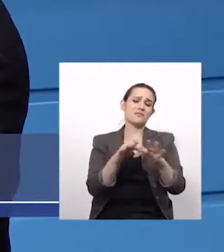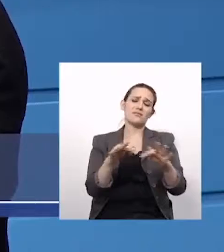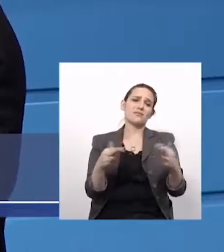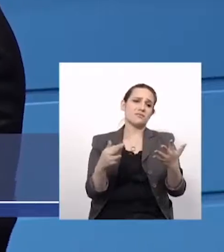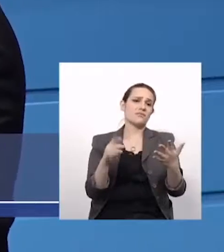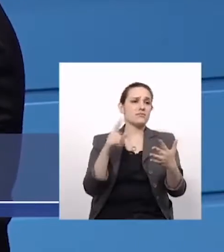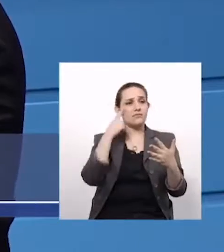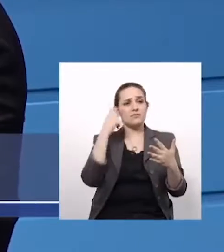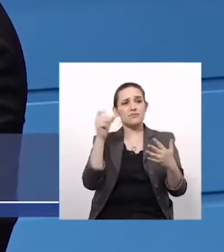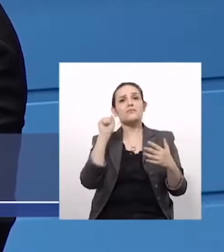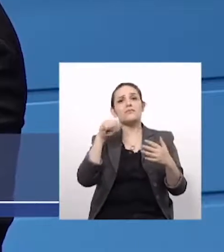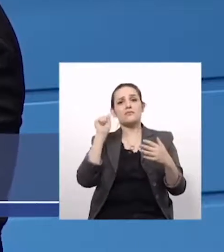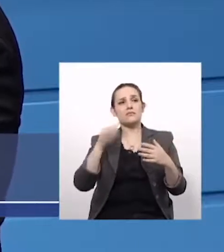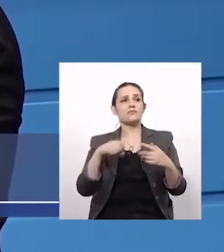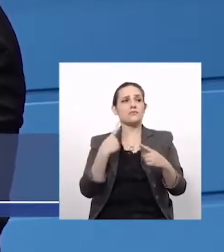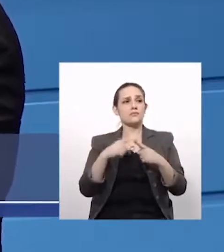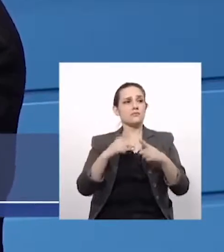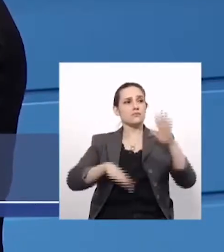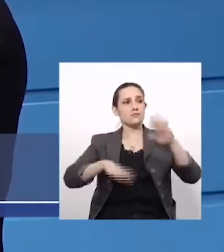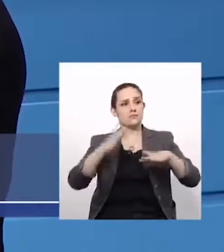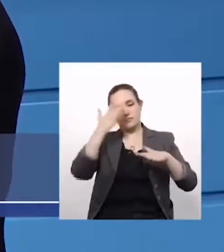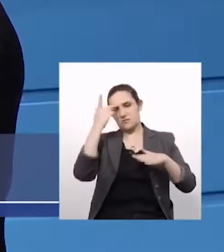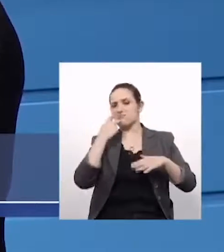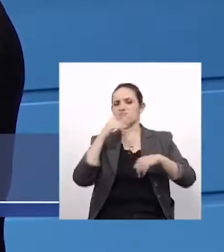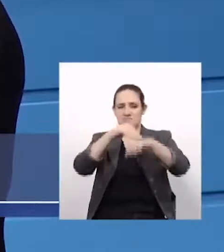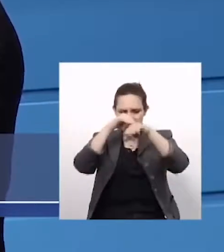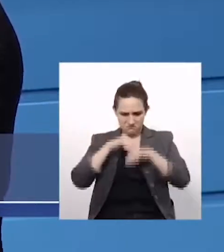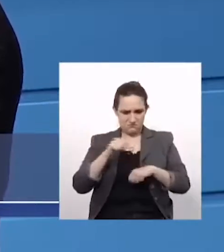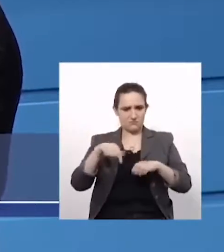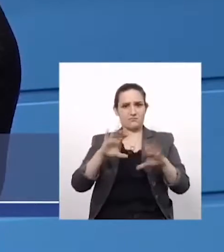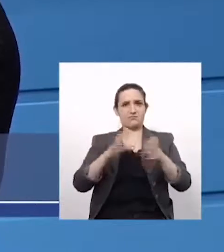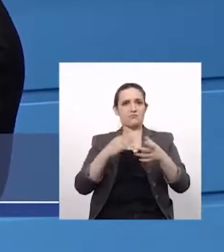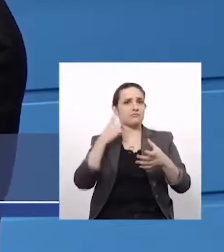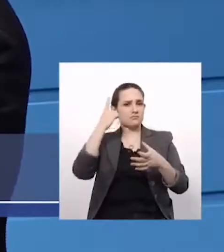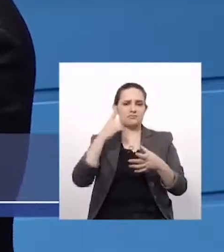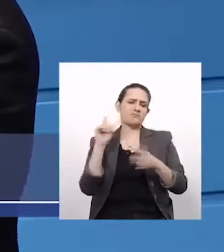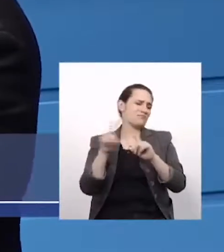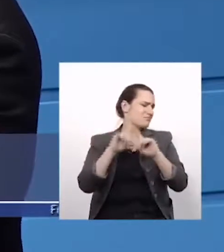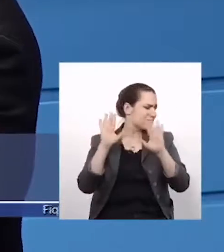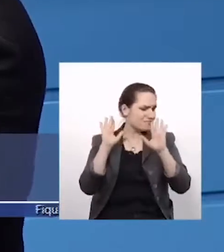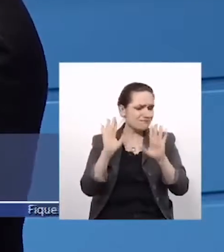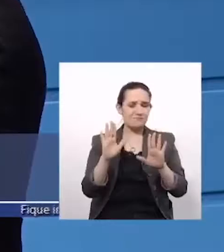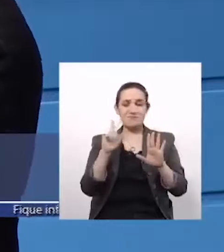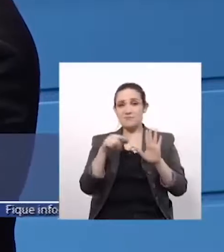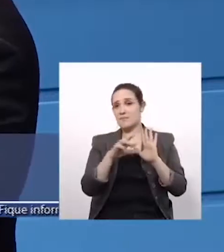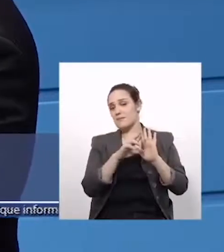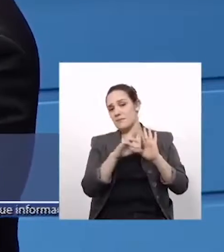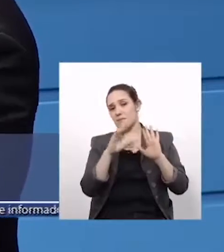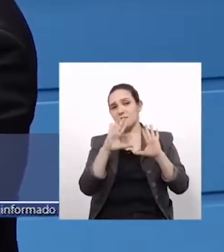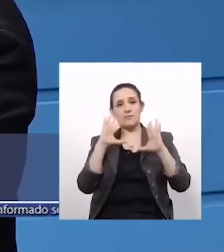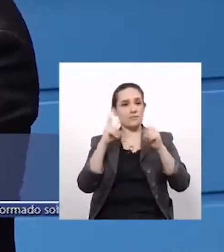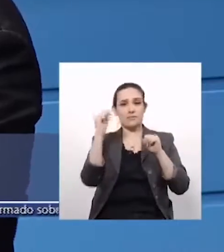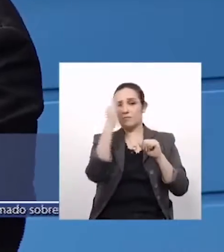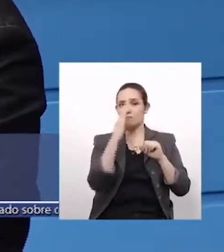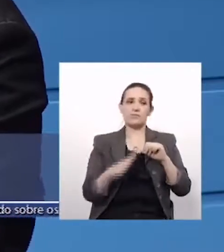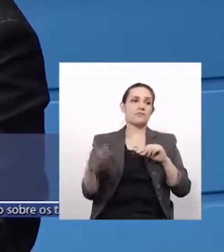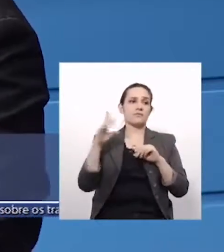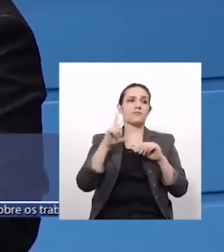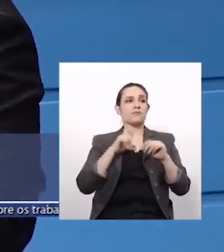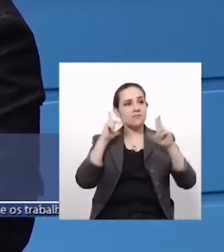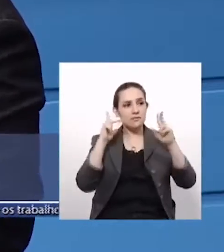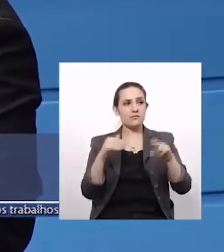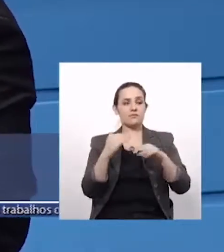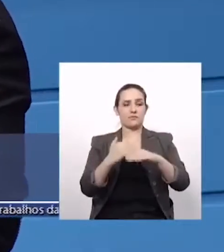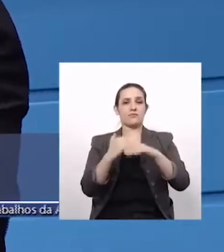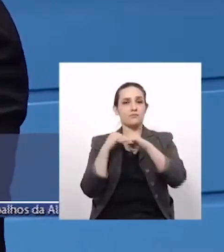é interessante isso, porque às vezes as pessoas jogam para cima do parlamento uma questão que não é só nossa, é uma questão que é nível nacional e que somente